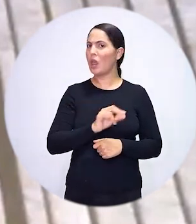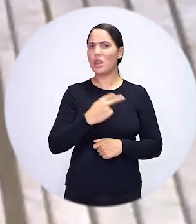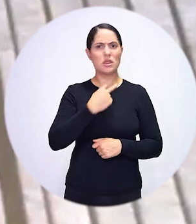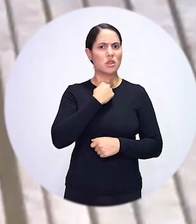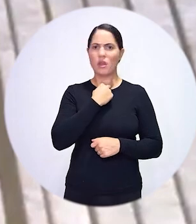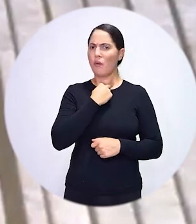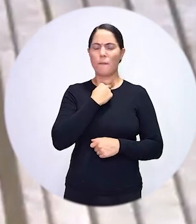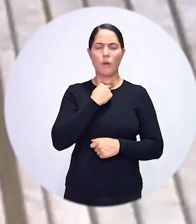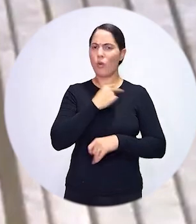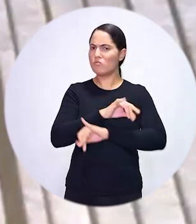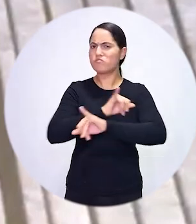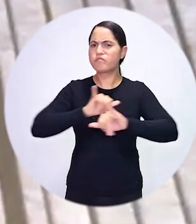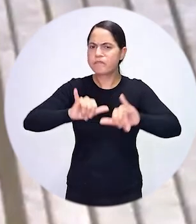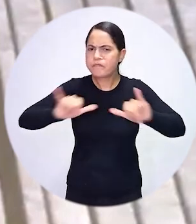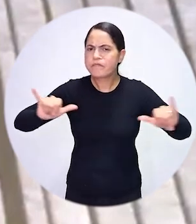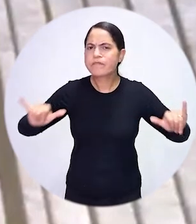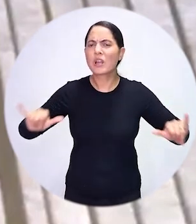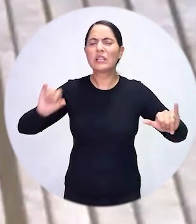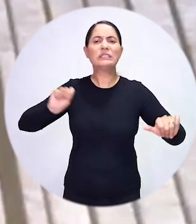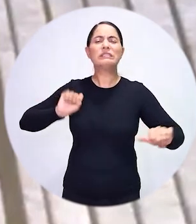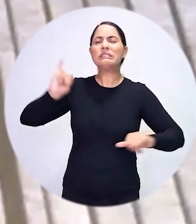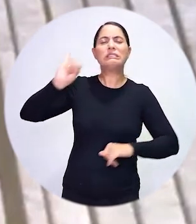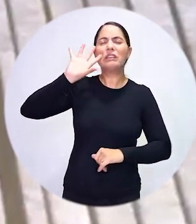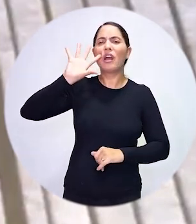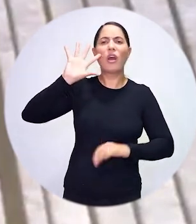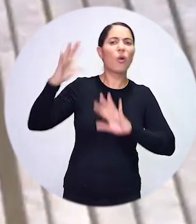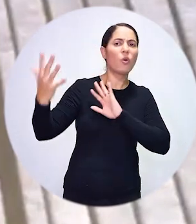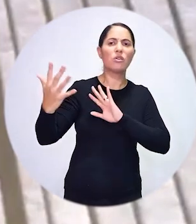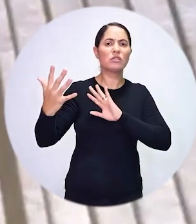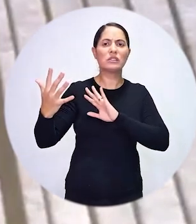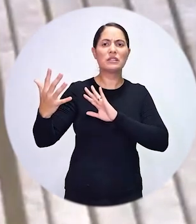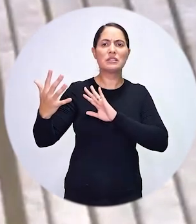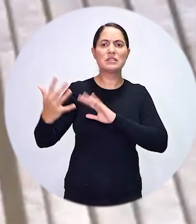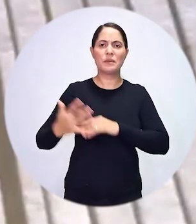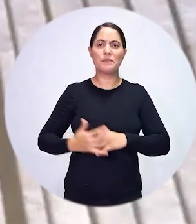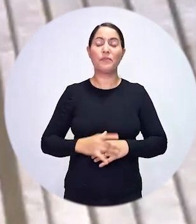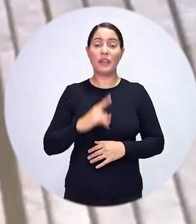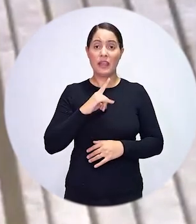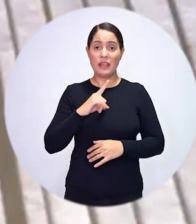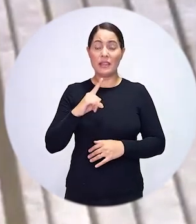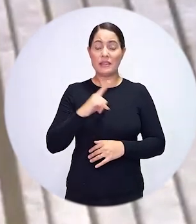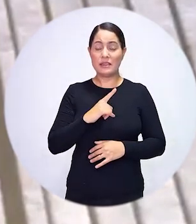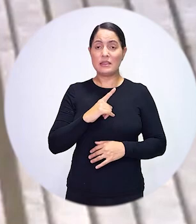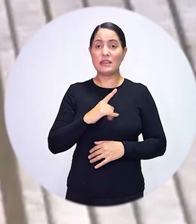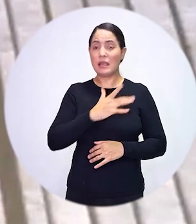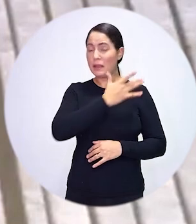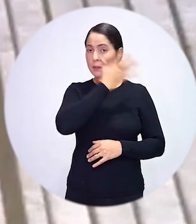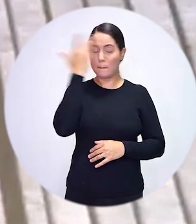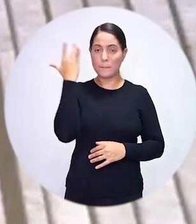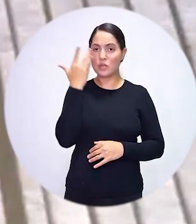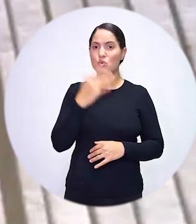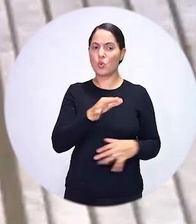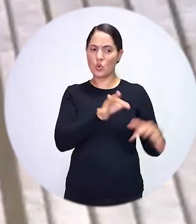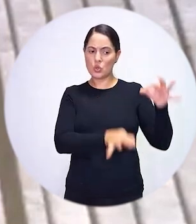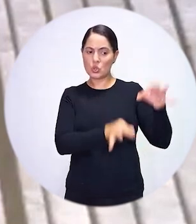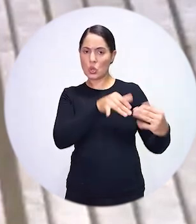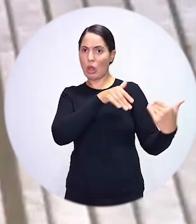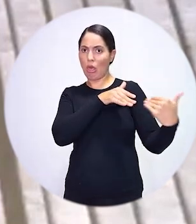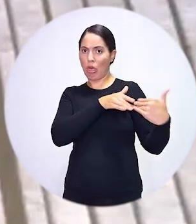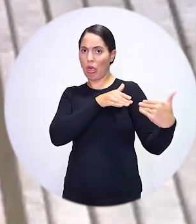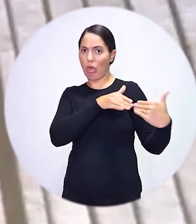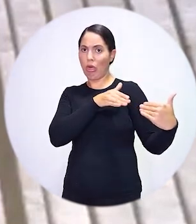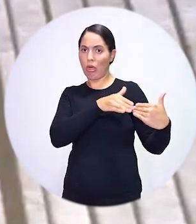principalmente em não fazer divulgação daquelas ações que são alcançadas